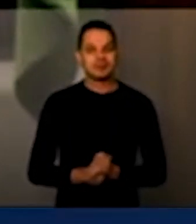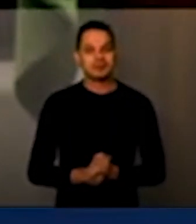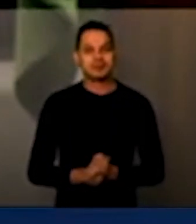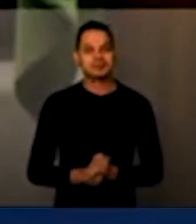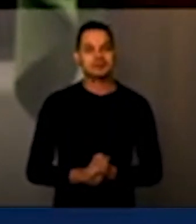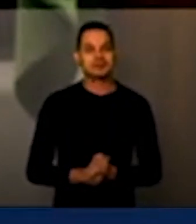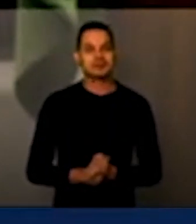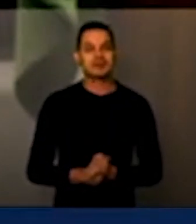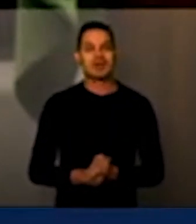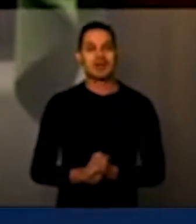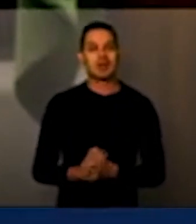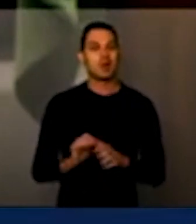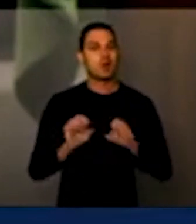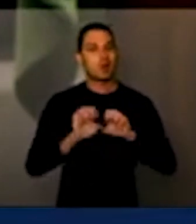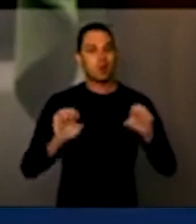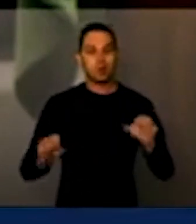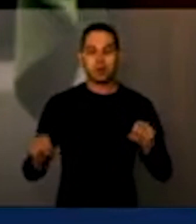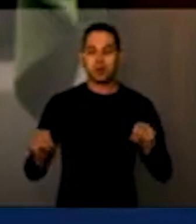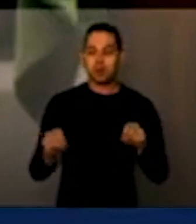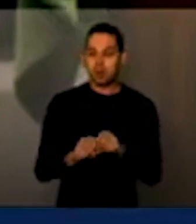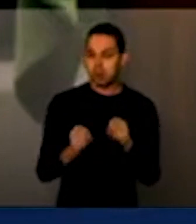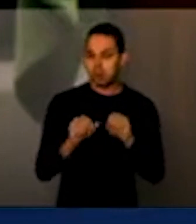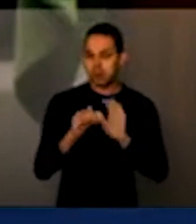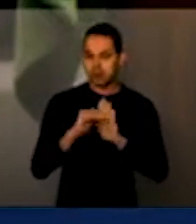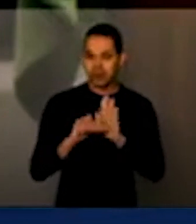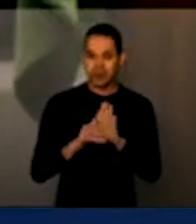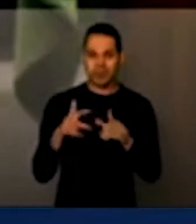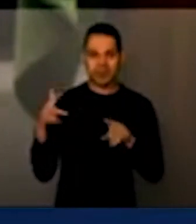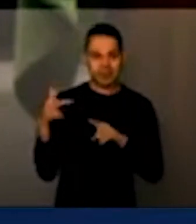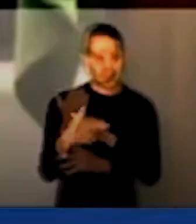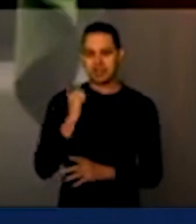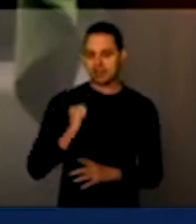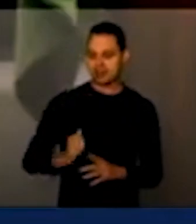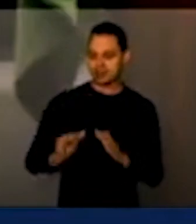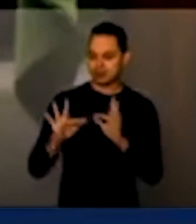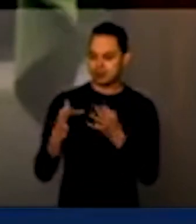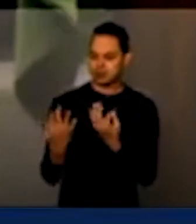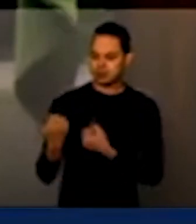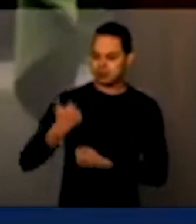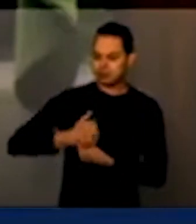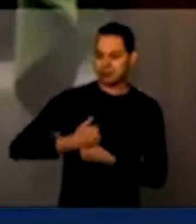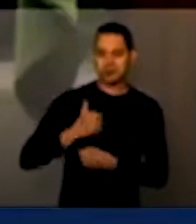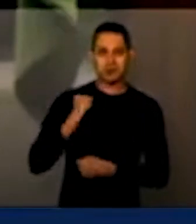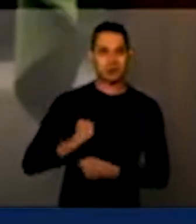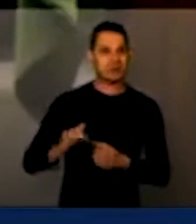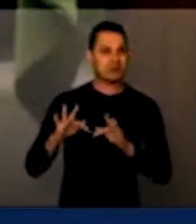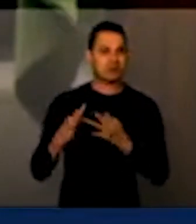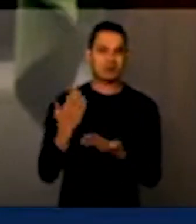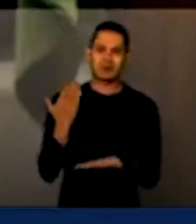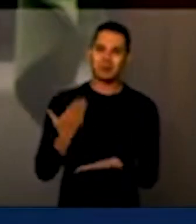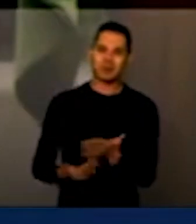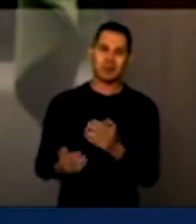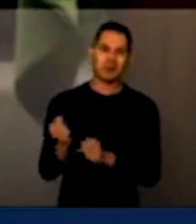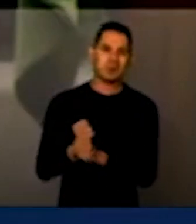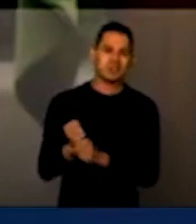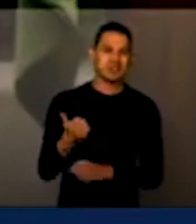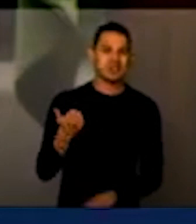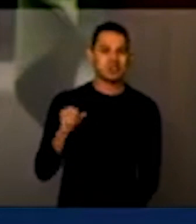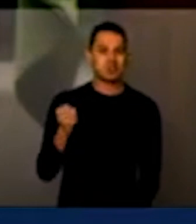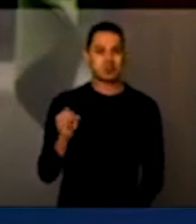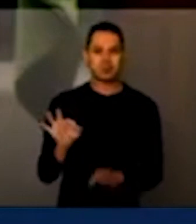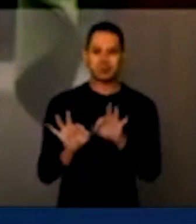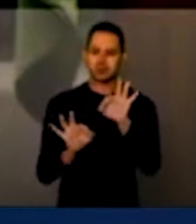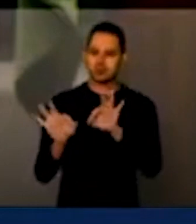com o Brasil desestruturou um programa e cortou um auxílio emergencial Acabaram o bolsa família é um programa de 18 anos